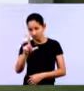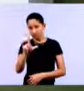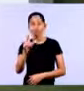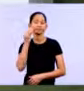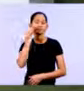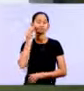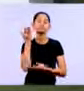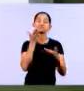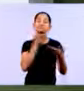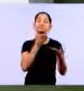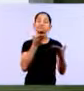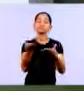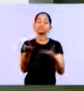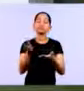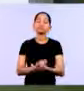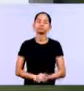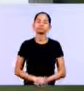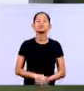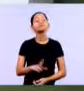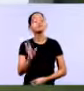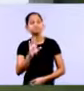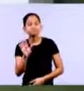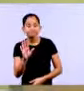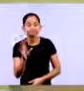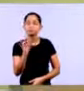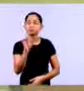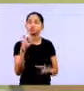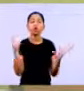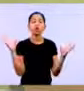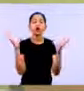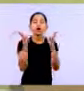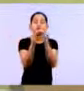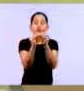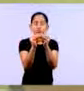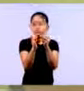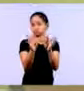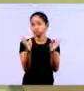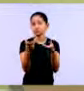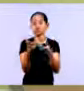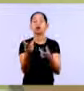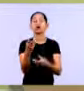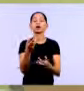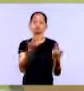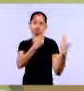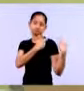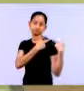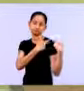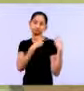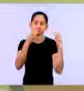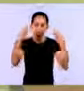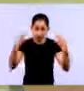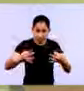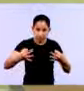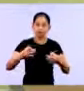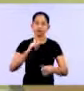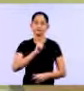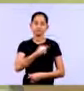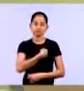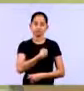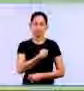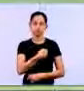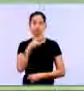professor Cristiano? Professor, apenas um resumo. Então, aí a competência, a função fiscal,